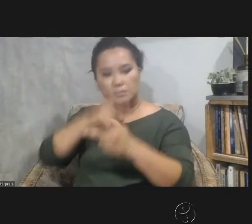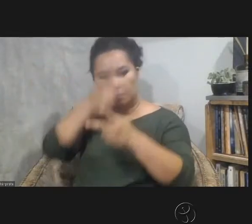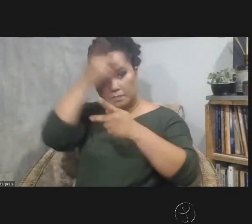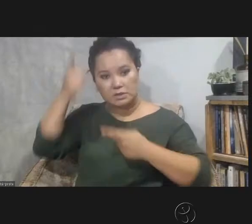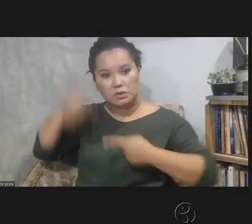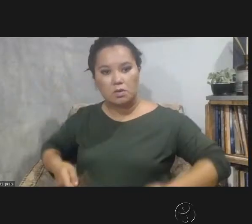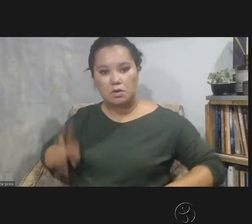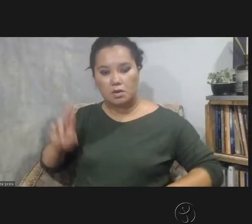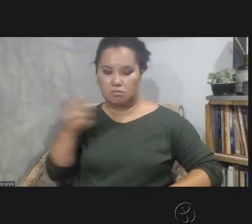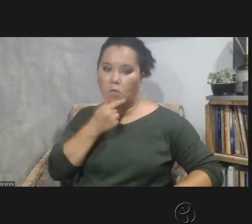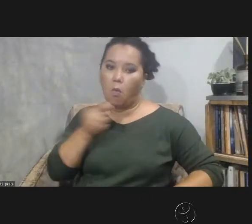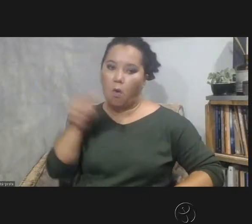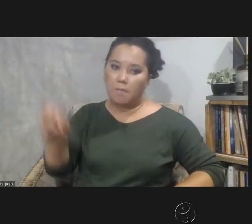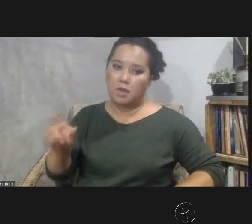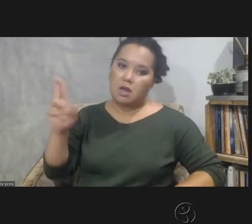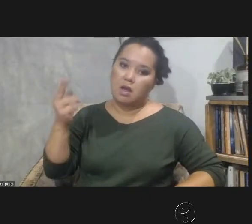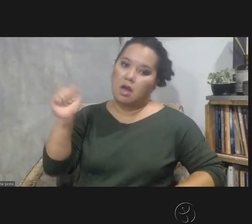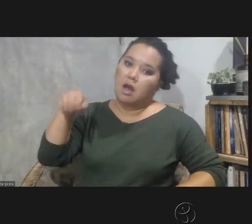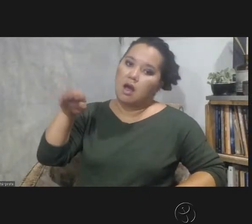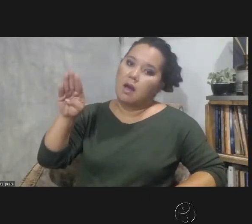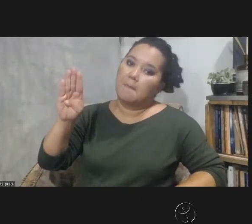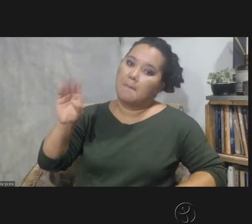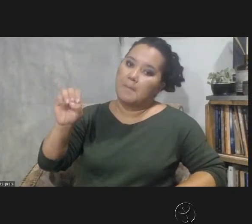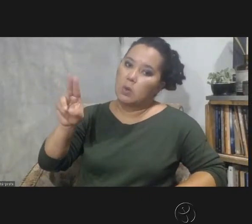fundador da pesquisa moderna,